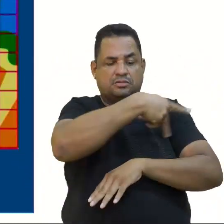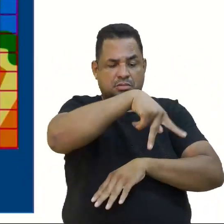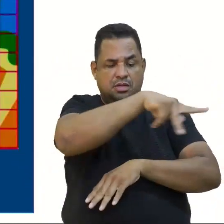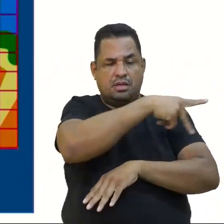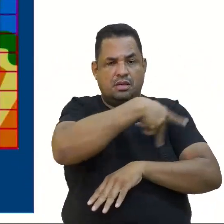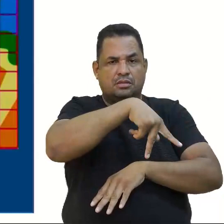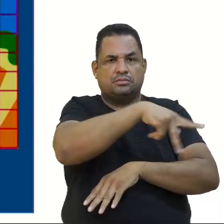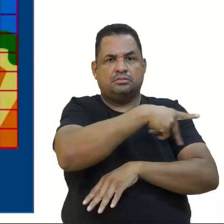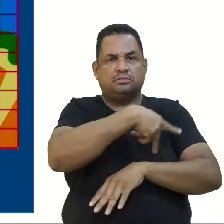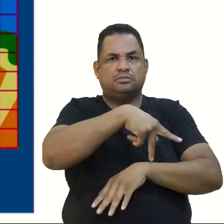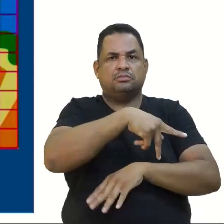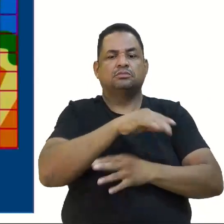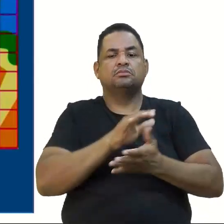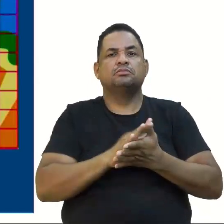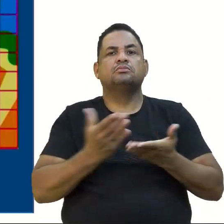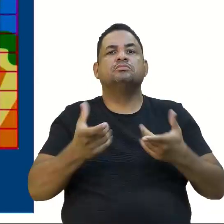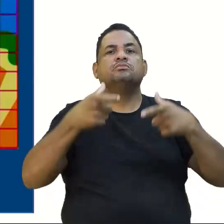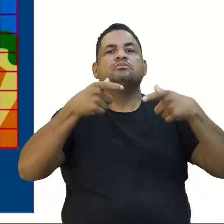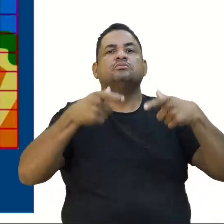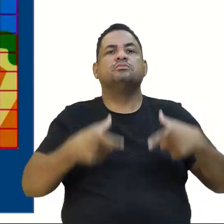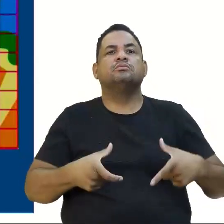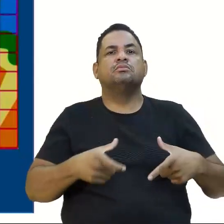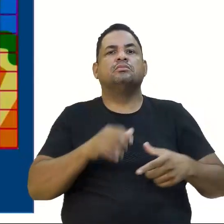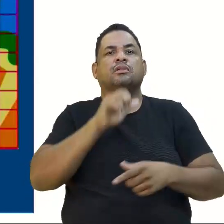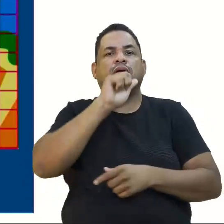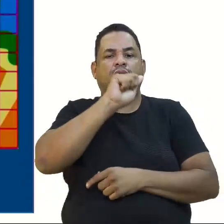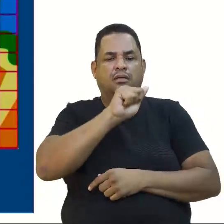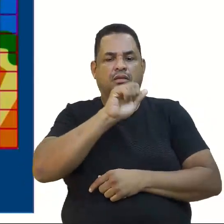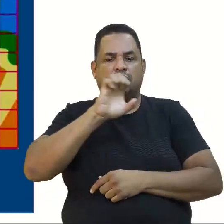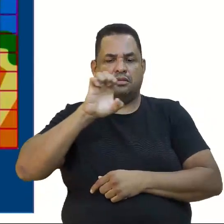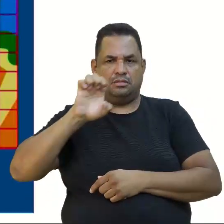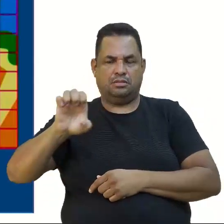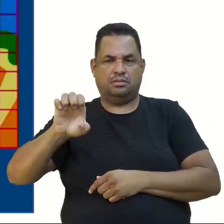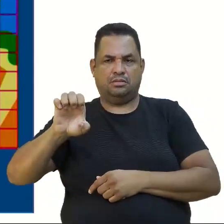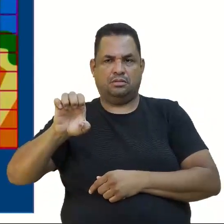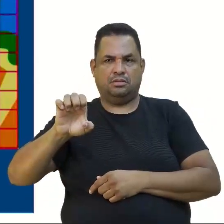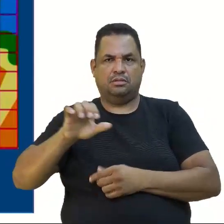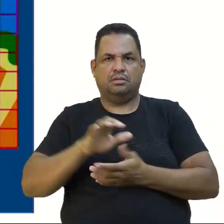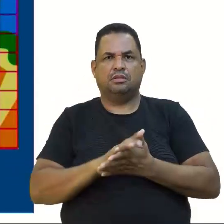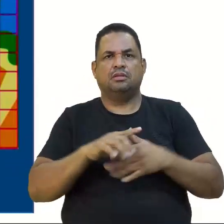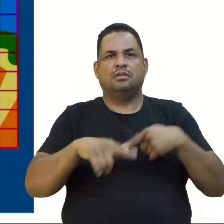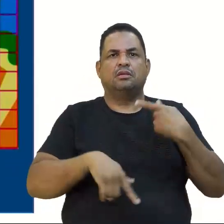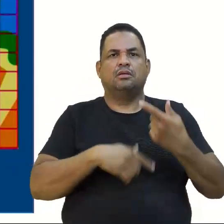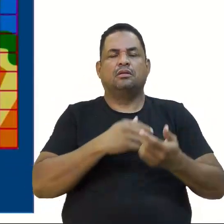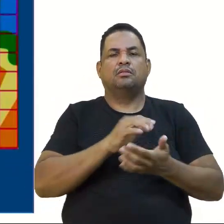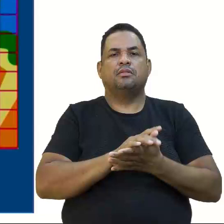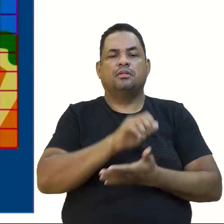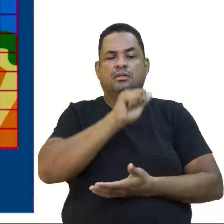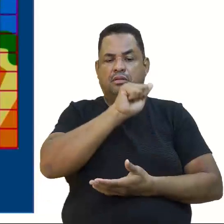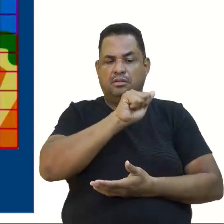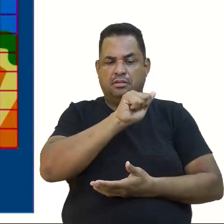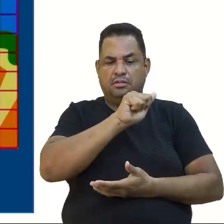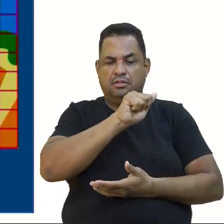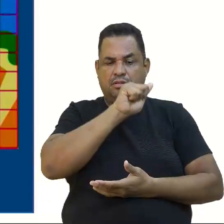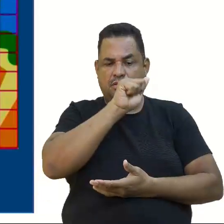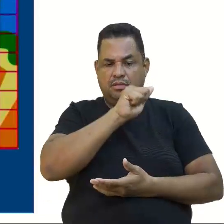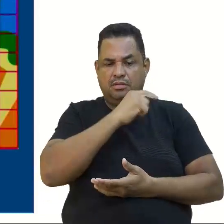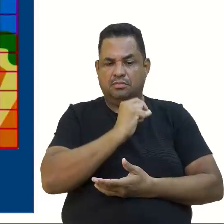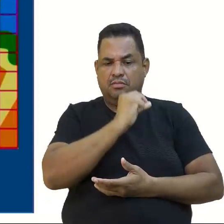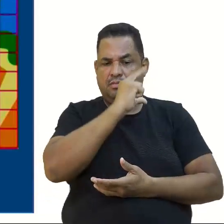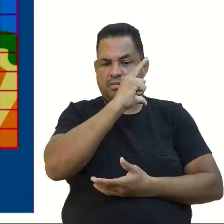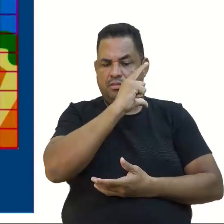está na posição AE? Vocês estão vendo que primeiro letra maiúscula, depois letra minúscula.